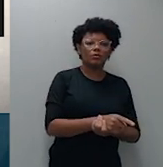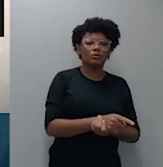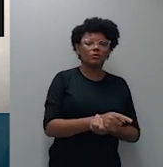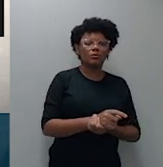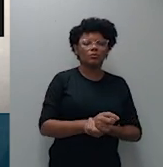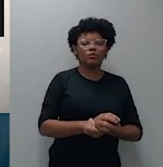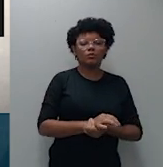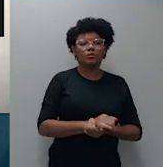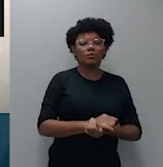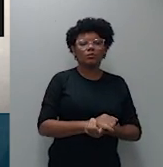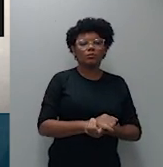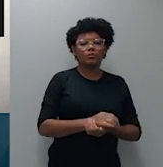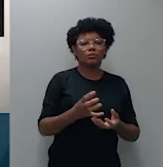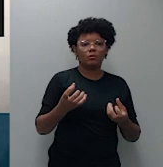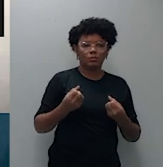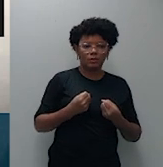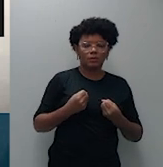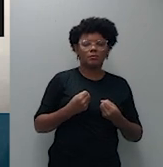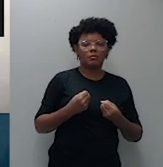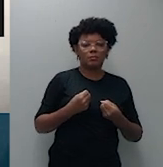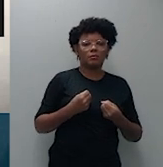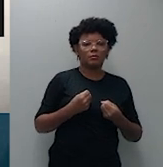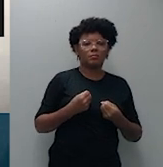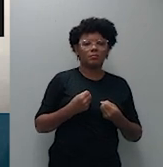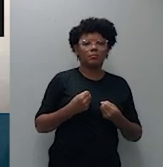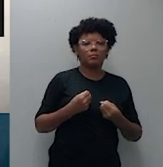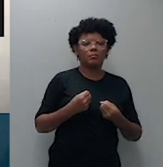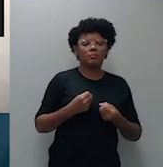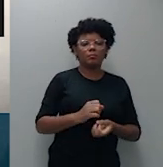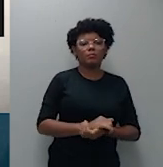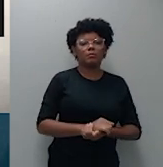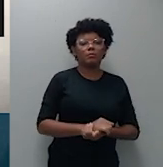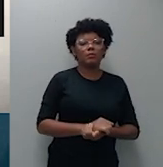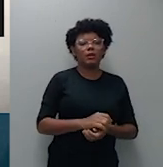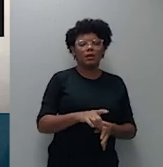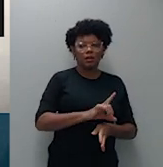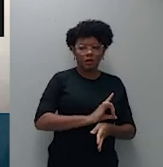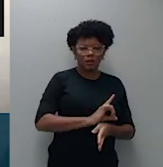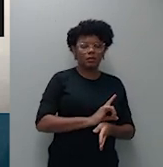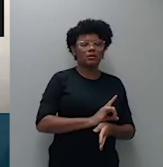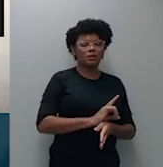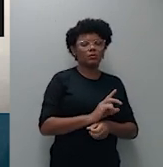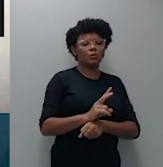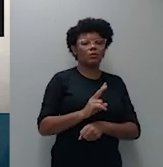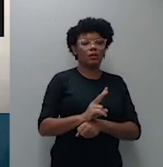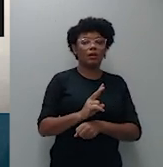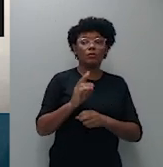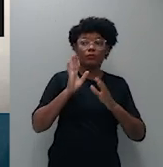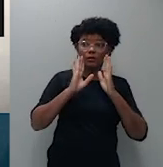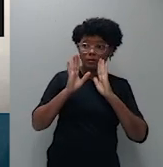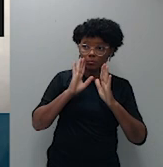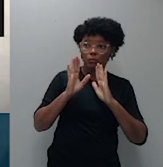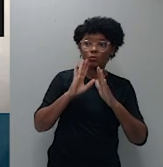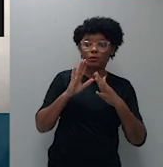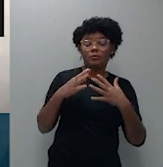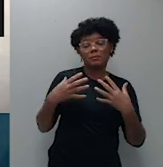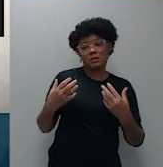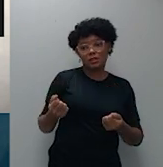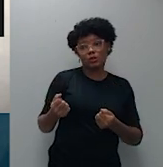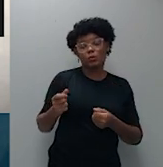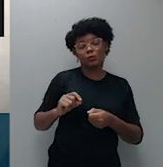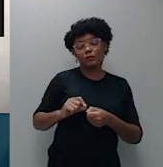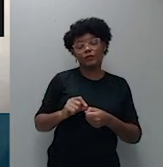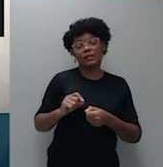foi recebeu um provimento antecipatório tutela e o Facebook cumpriu